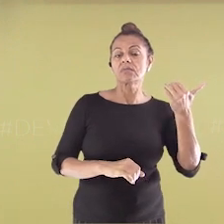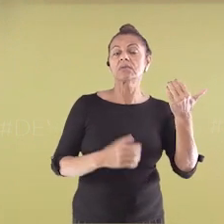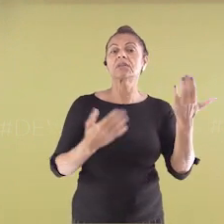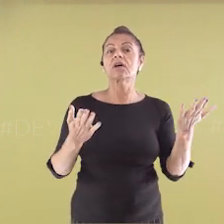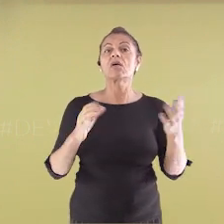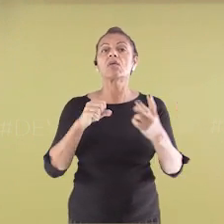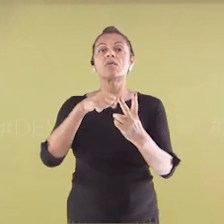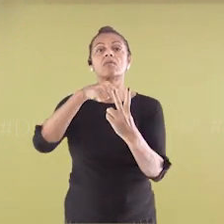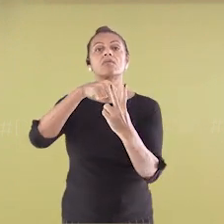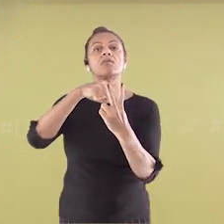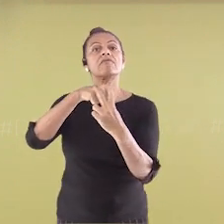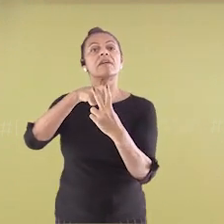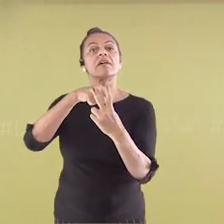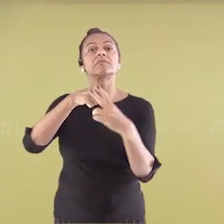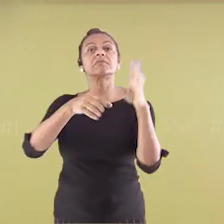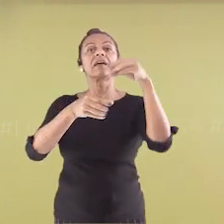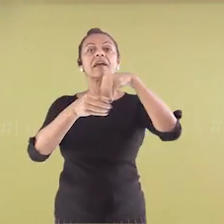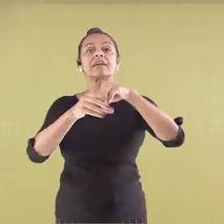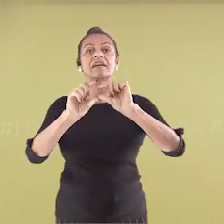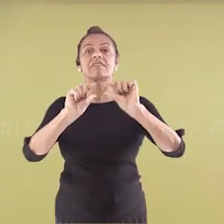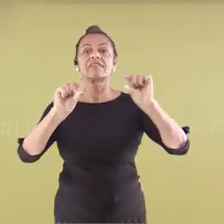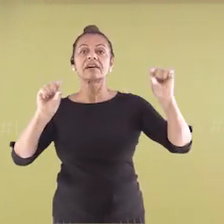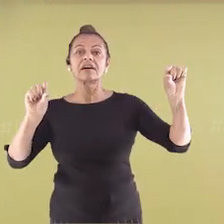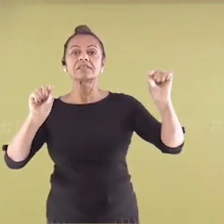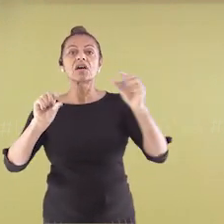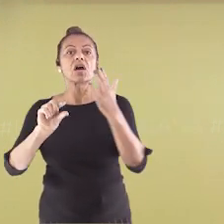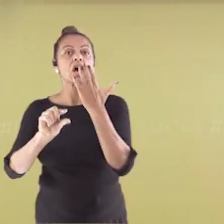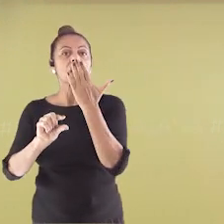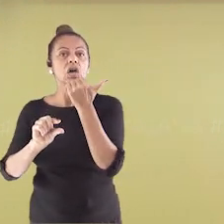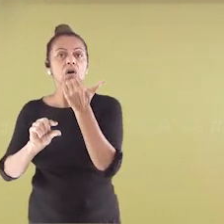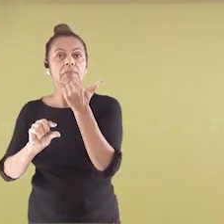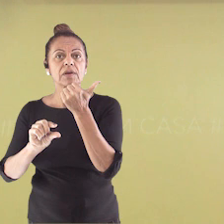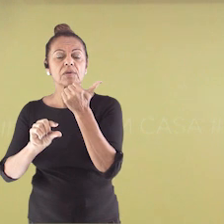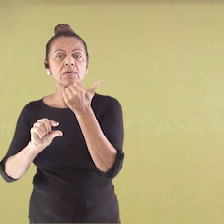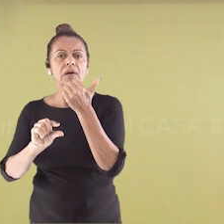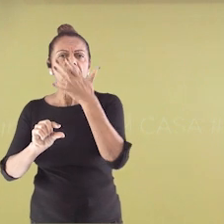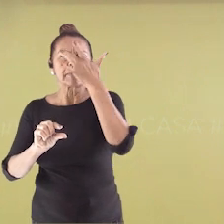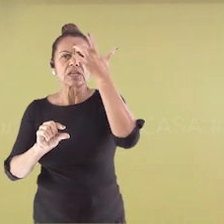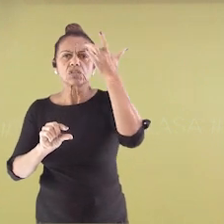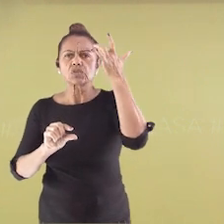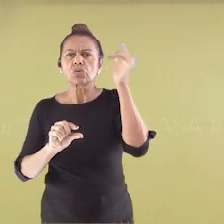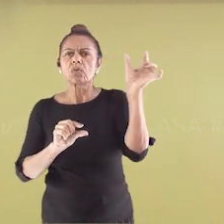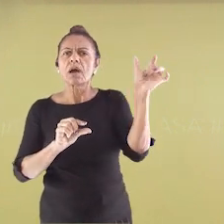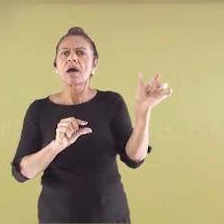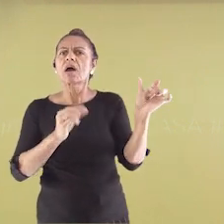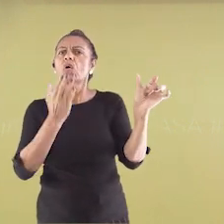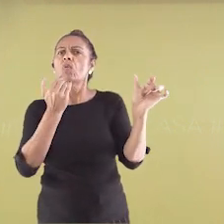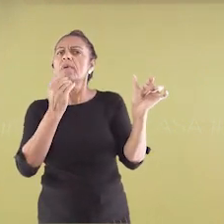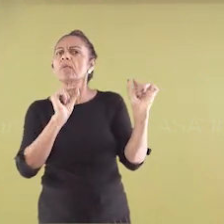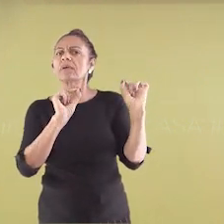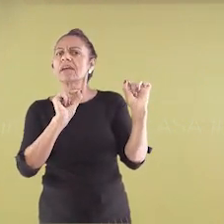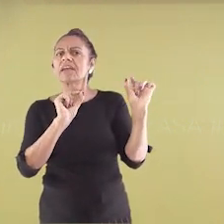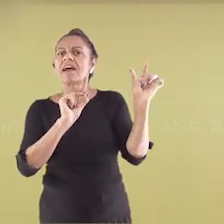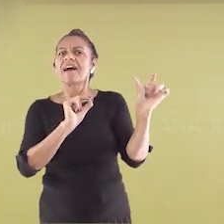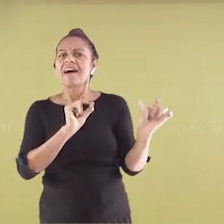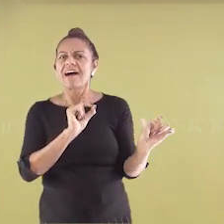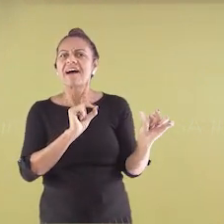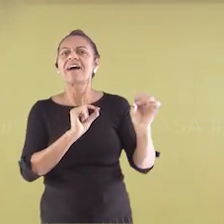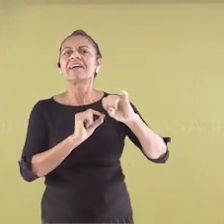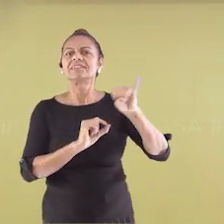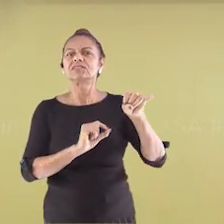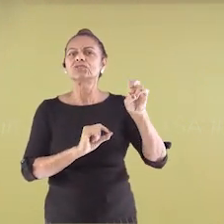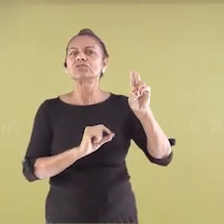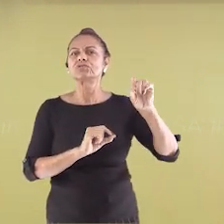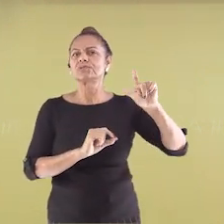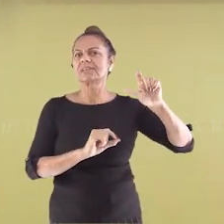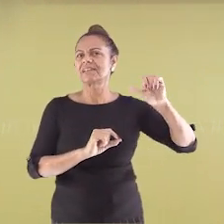ontem. Aqui temos o verbo, comeu, que concorda com a pessoa que pratica a